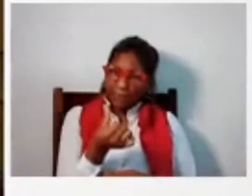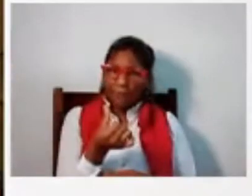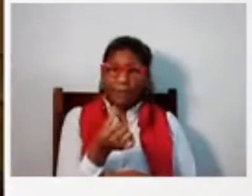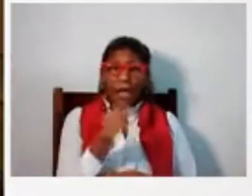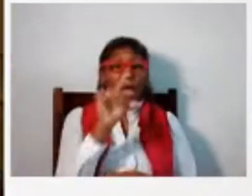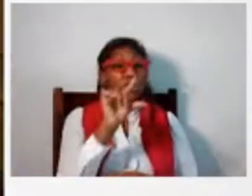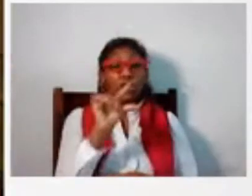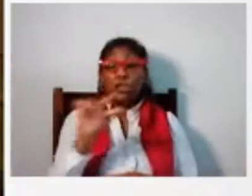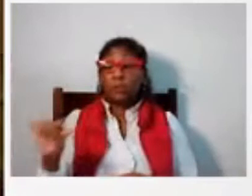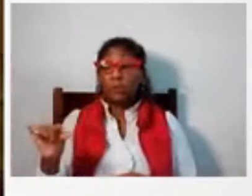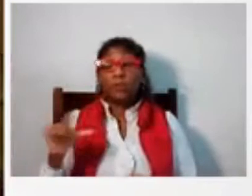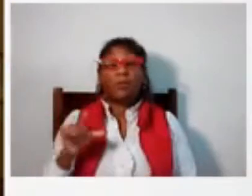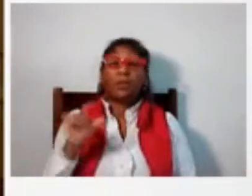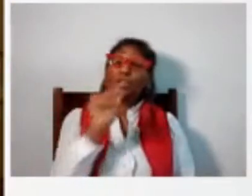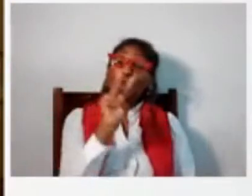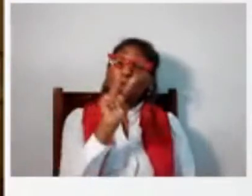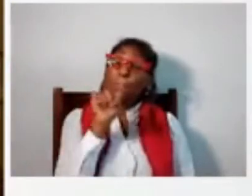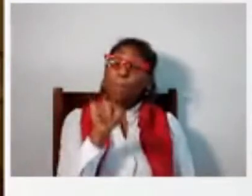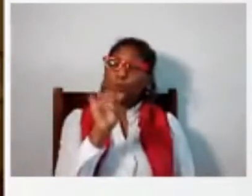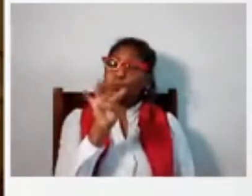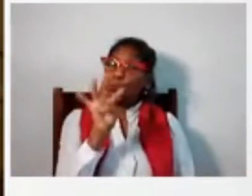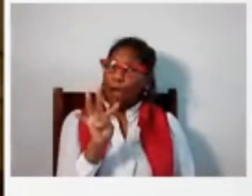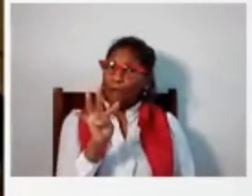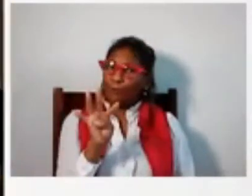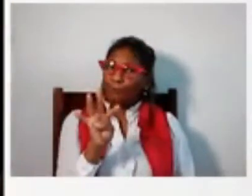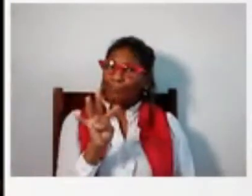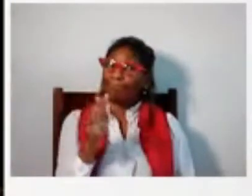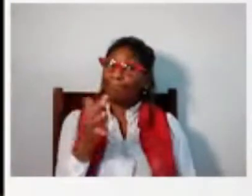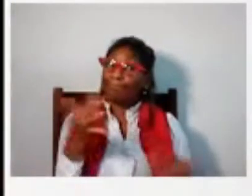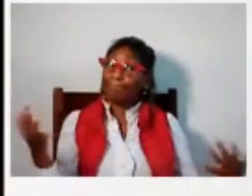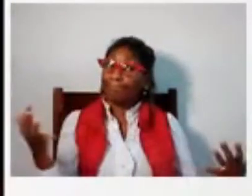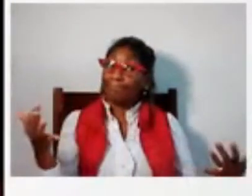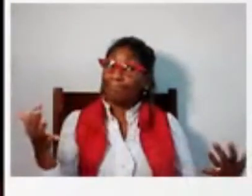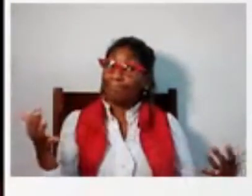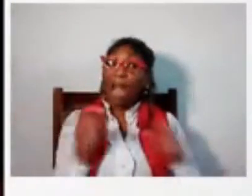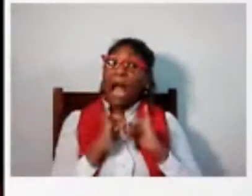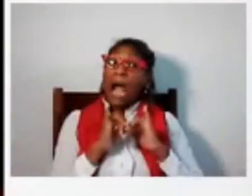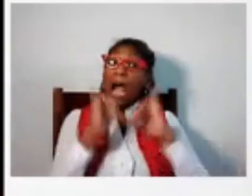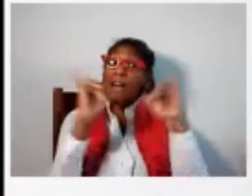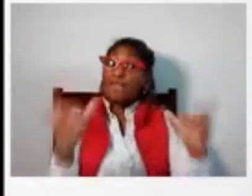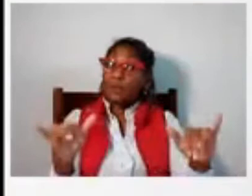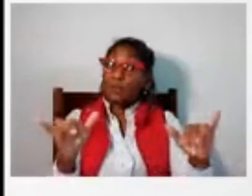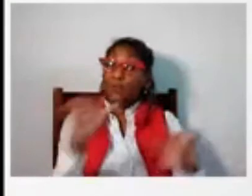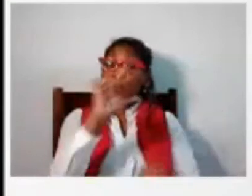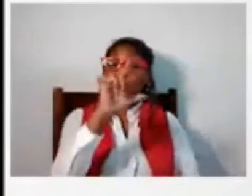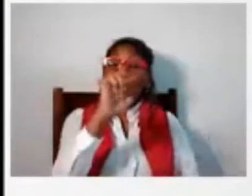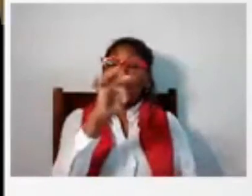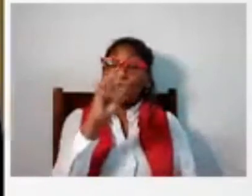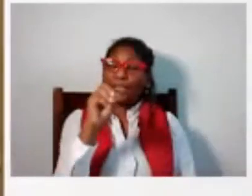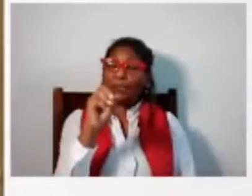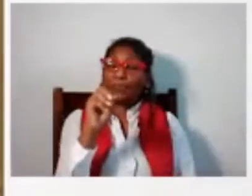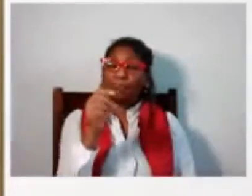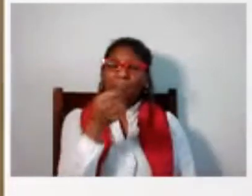né, para 2,4 na região metropolitana. Então, fica este alerta sobre a região metropolitana e ficou